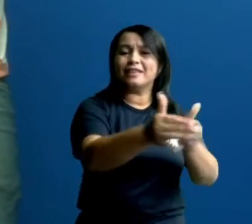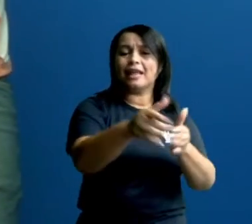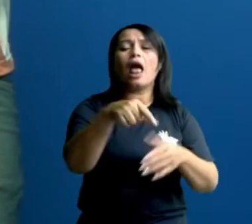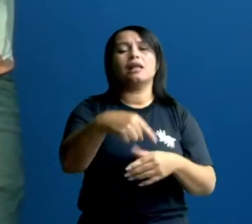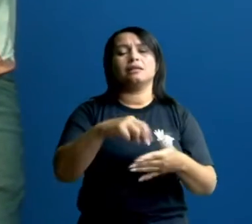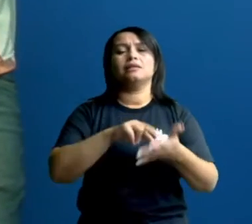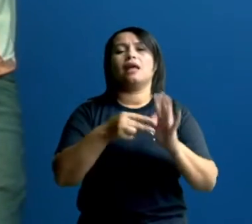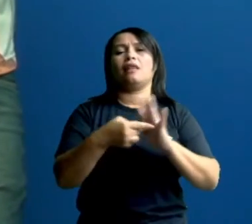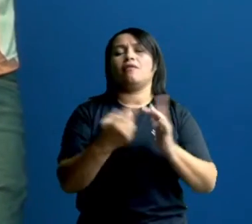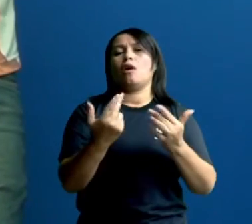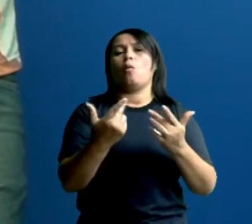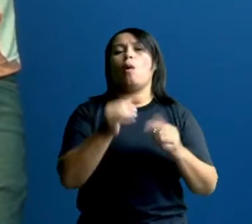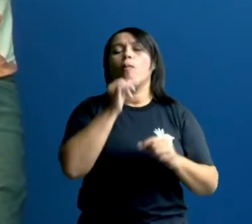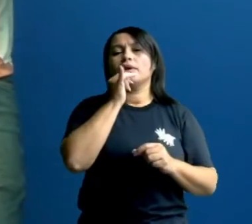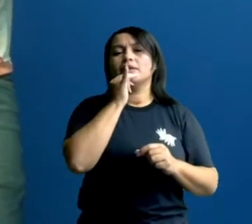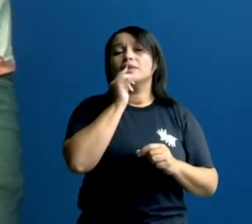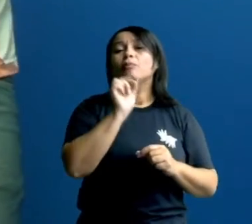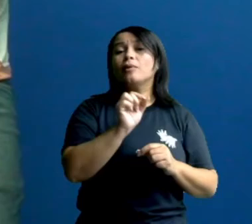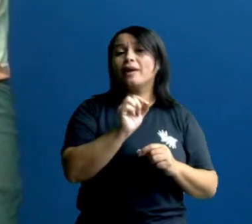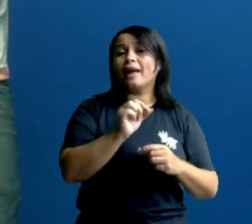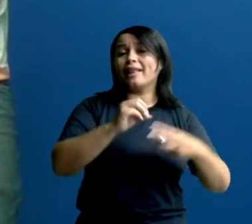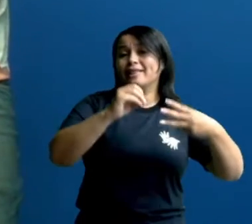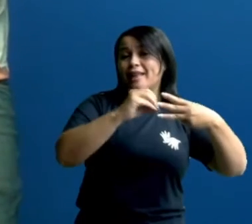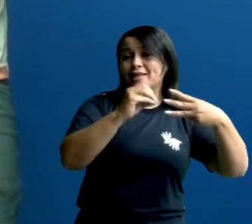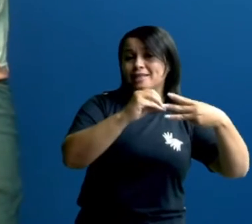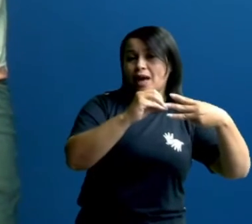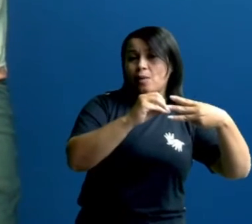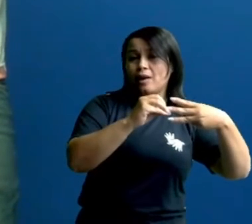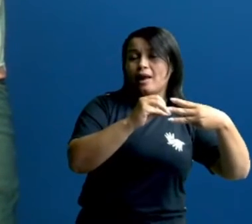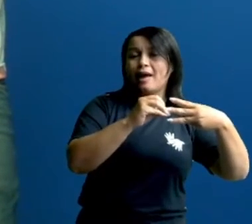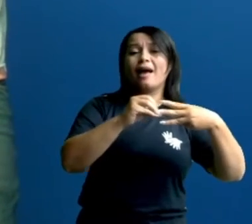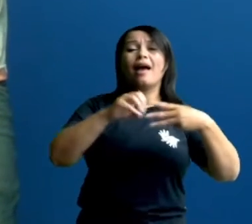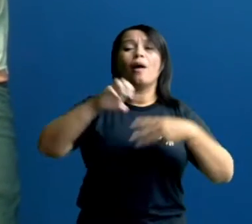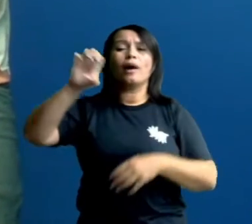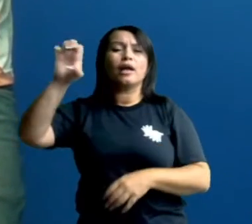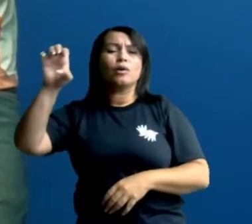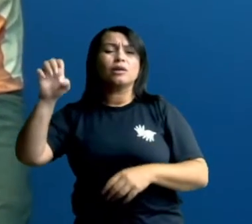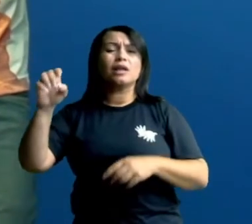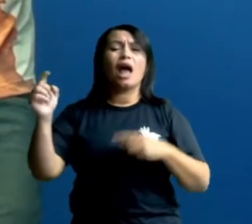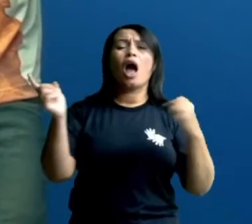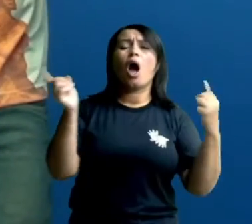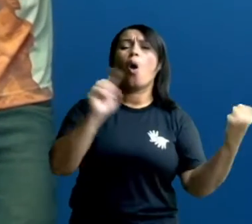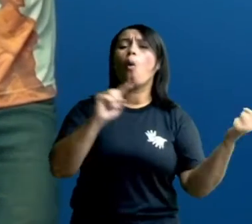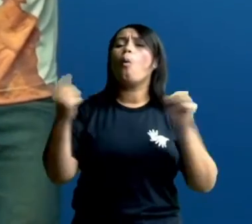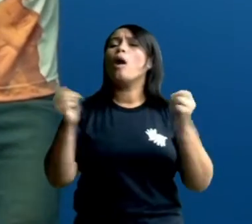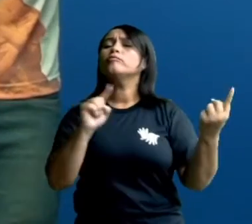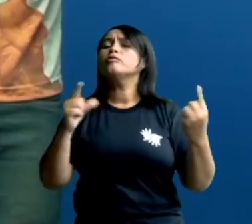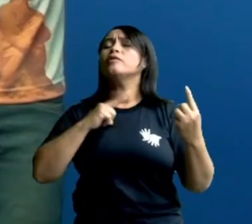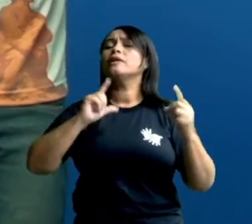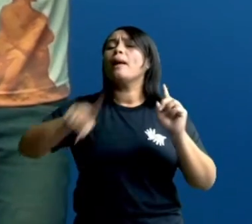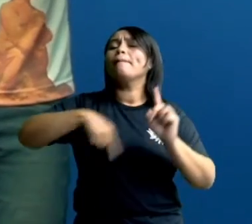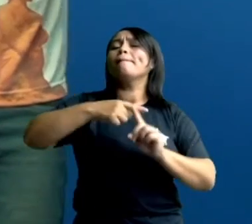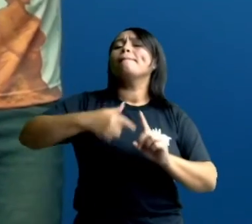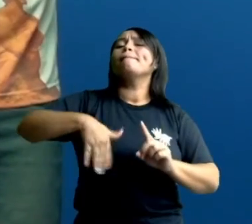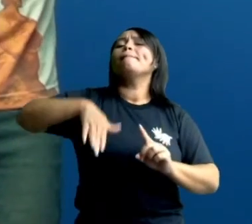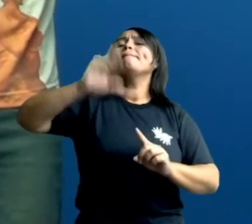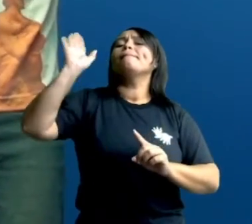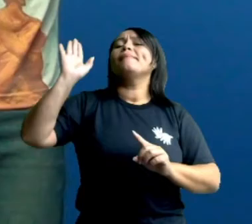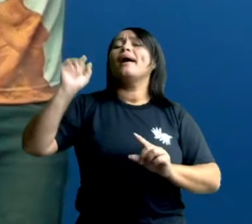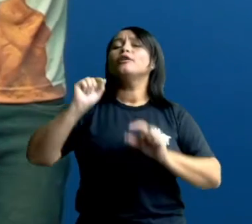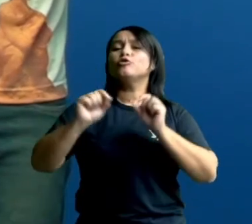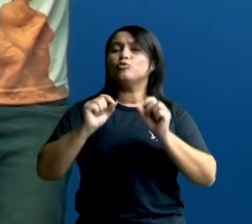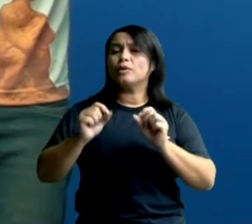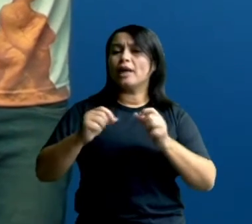os compartimentos da célula eucariótica. Qual das duas indústrias vocês acham que vai ter a maior produtividade, a